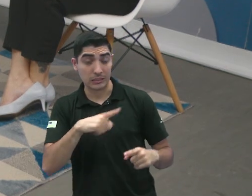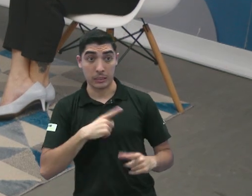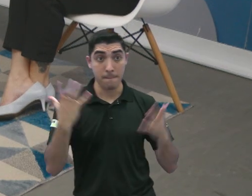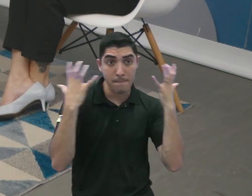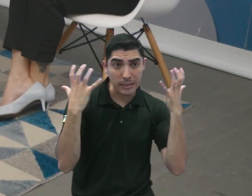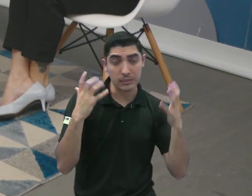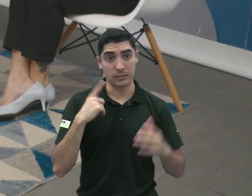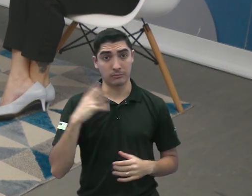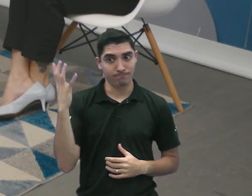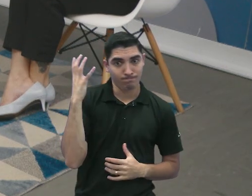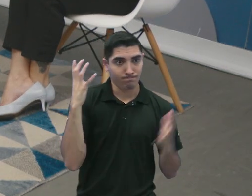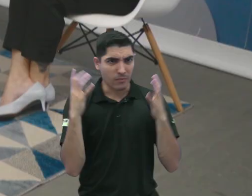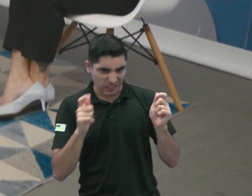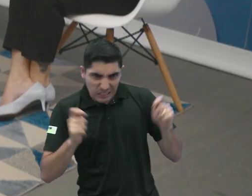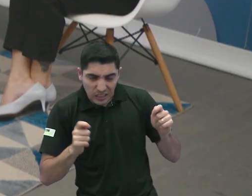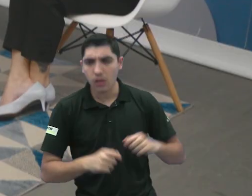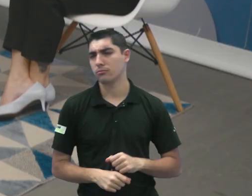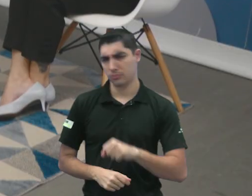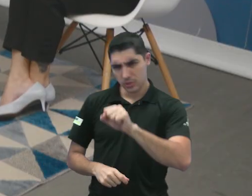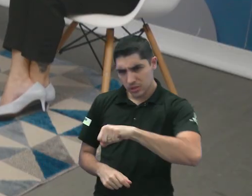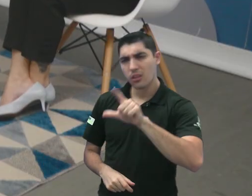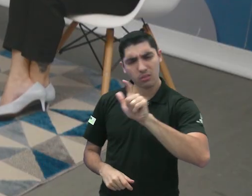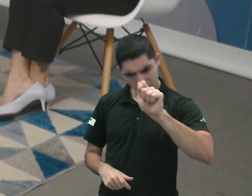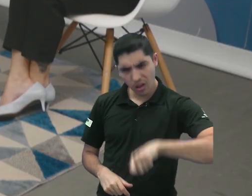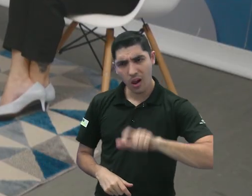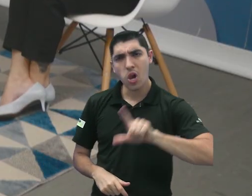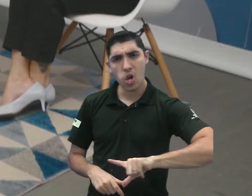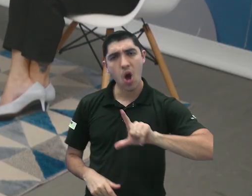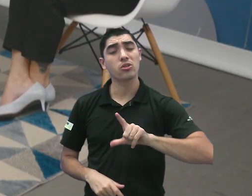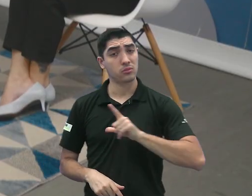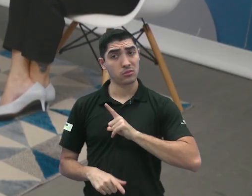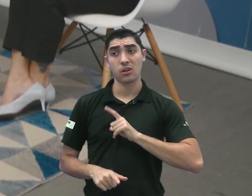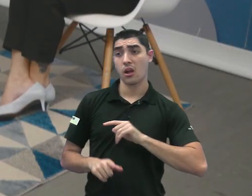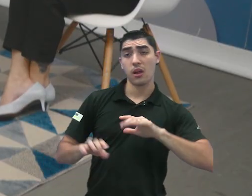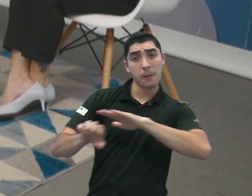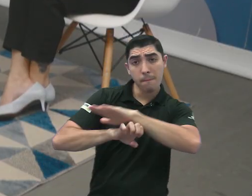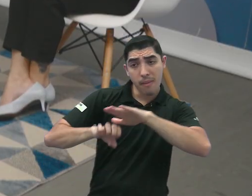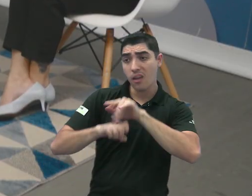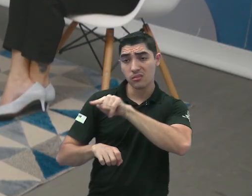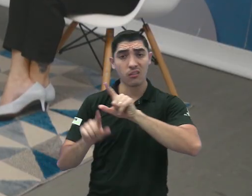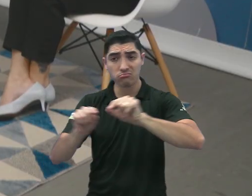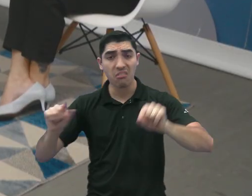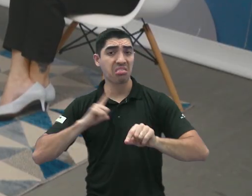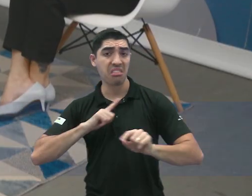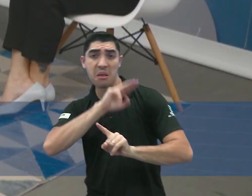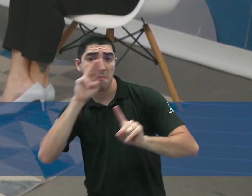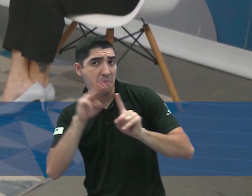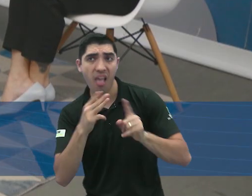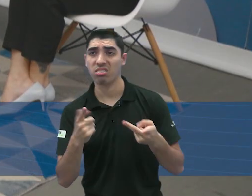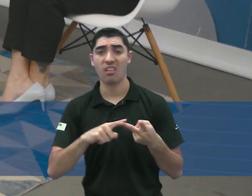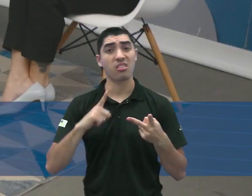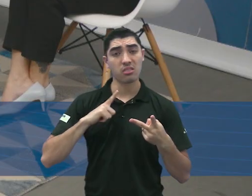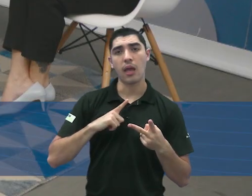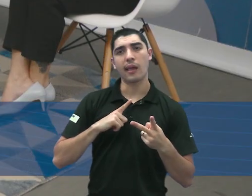Super possível, né, Kátia? A gente sabe que é real e existem empresas que trabalham com metas, existem números a ser